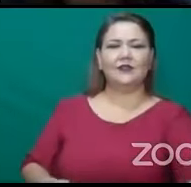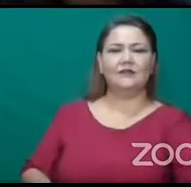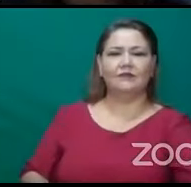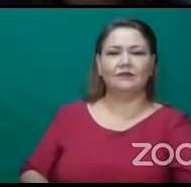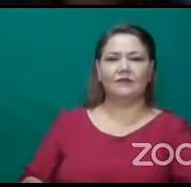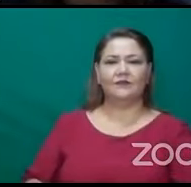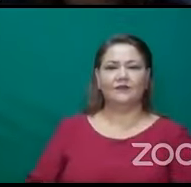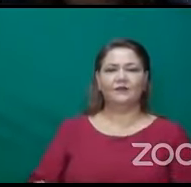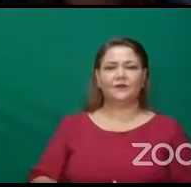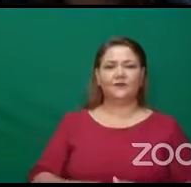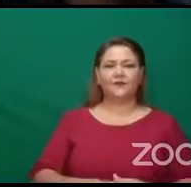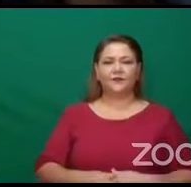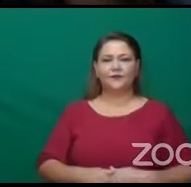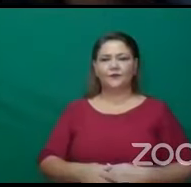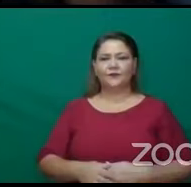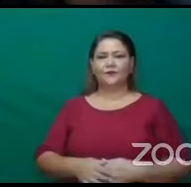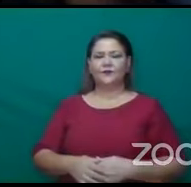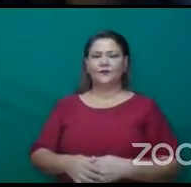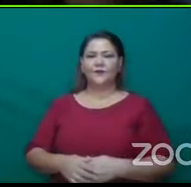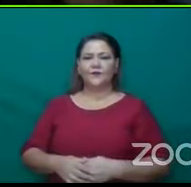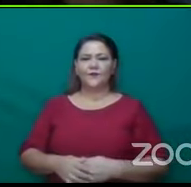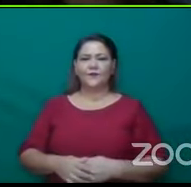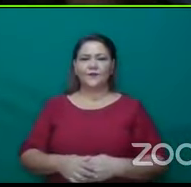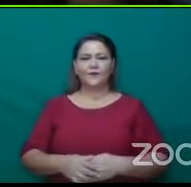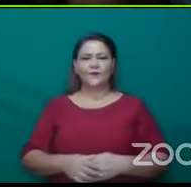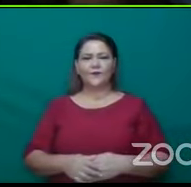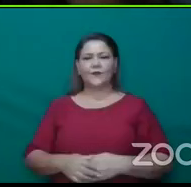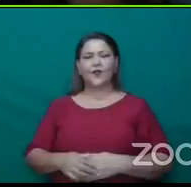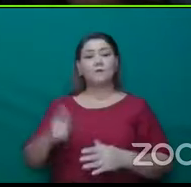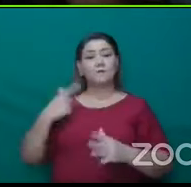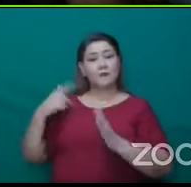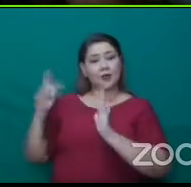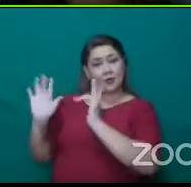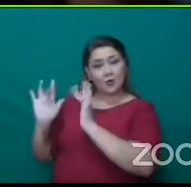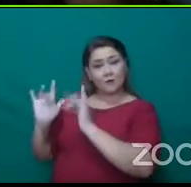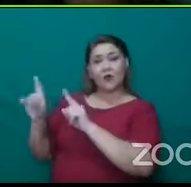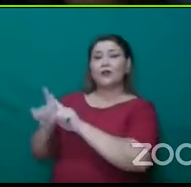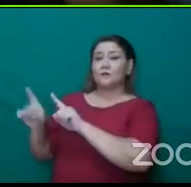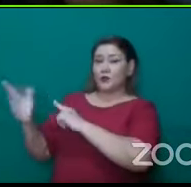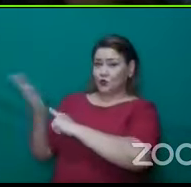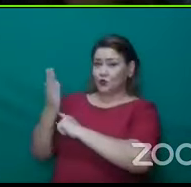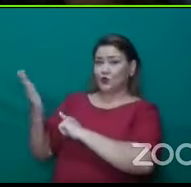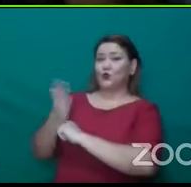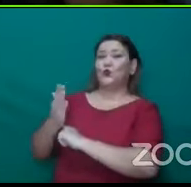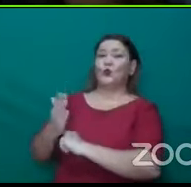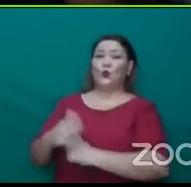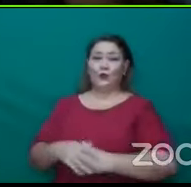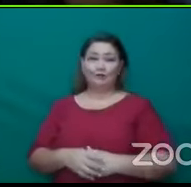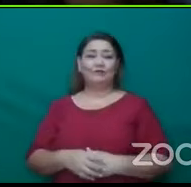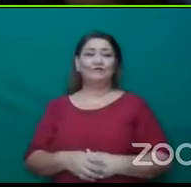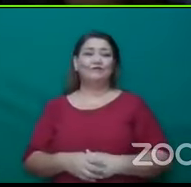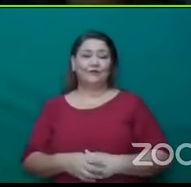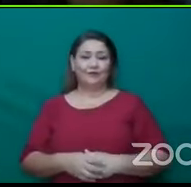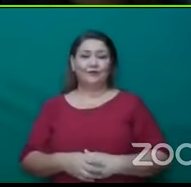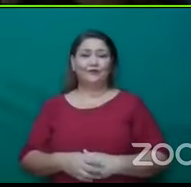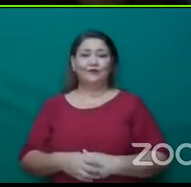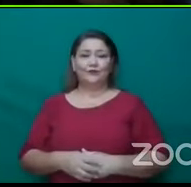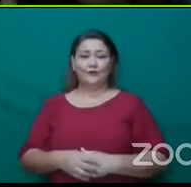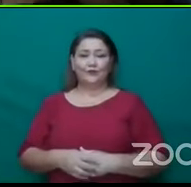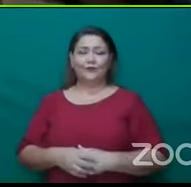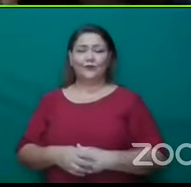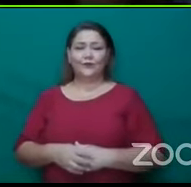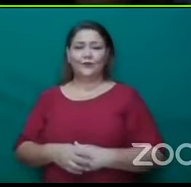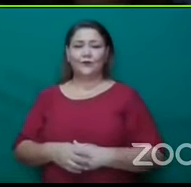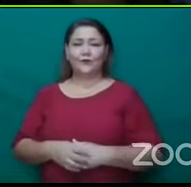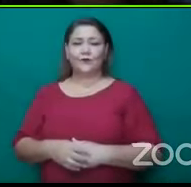É verdade. É incrível, né, cara? A minha namorada também me ajudou bastante, a Amanda, né? E ela topa as